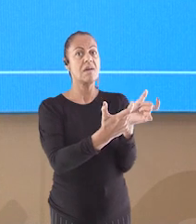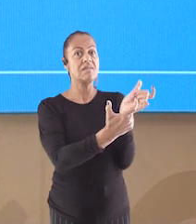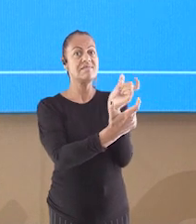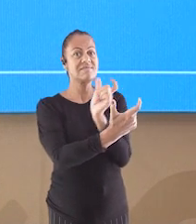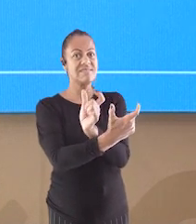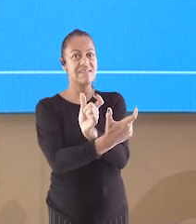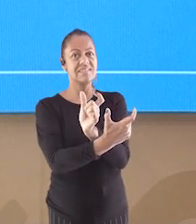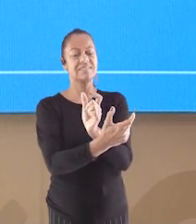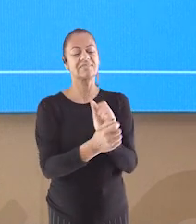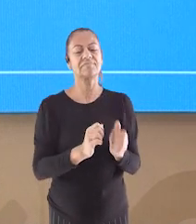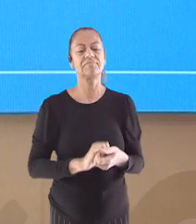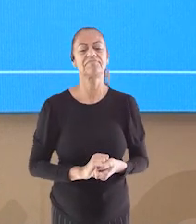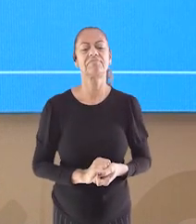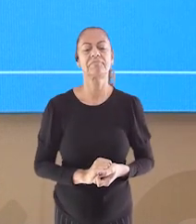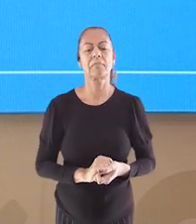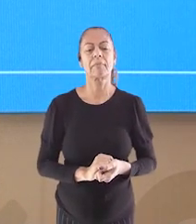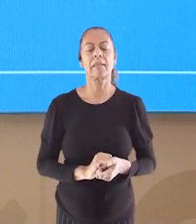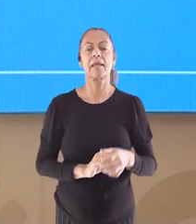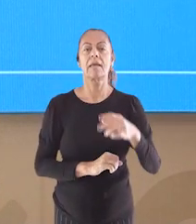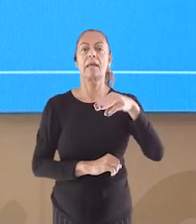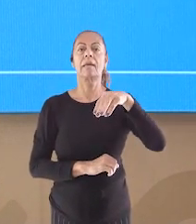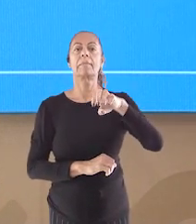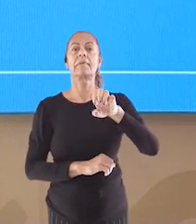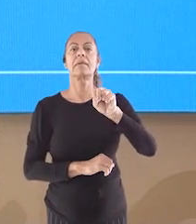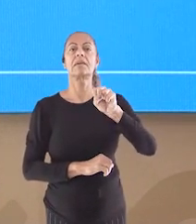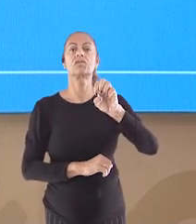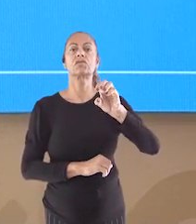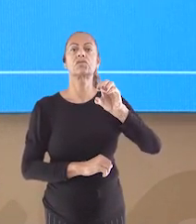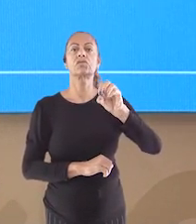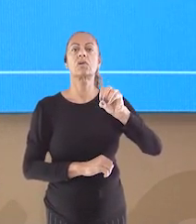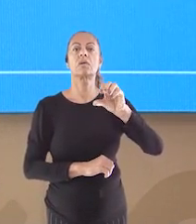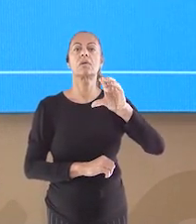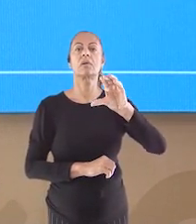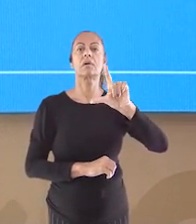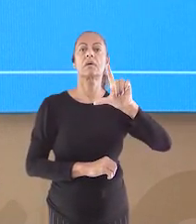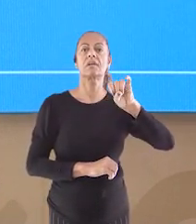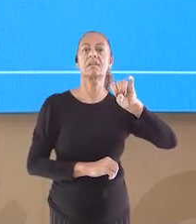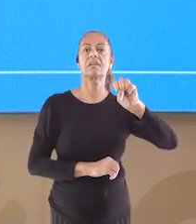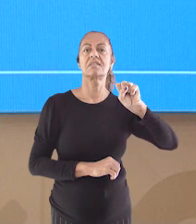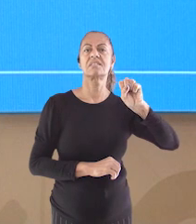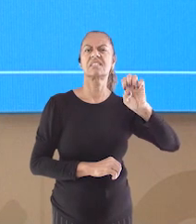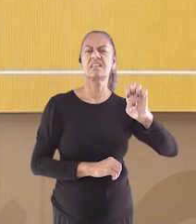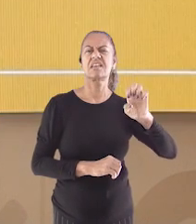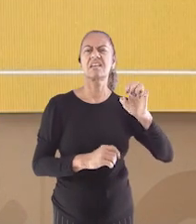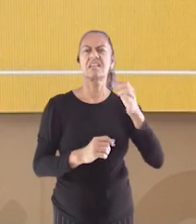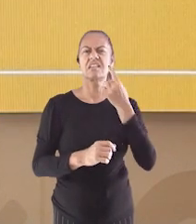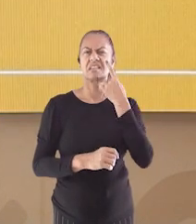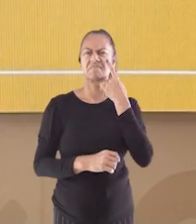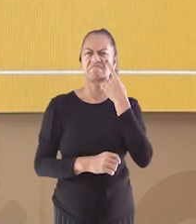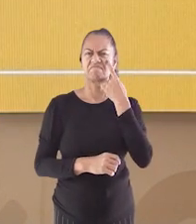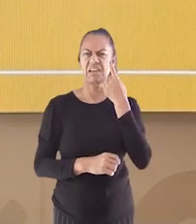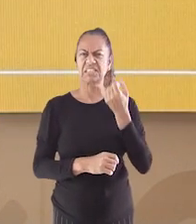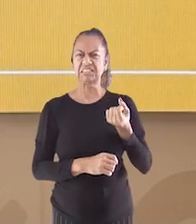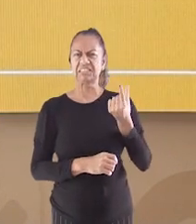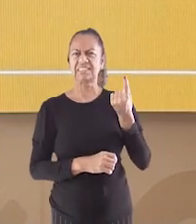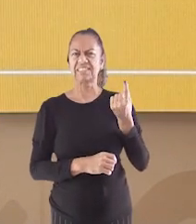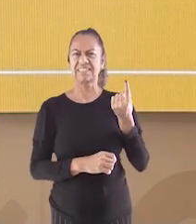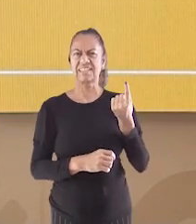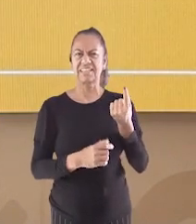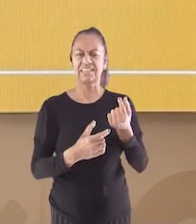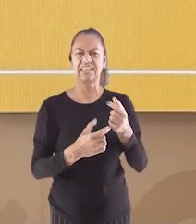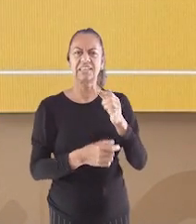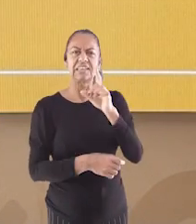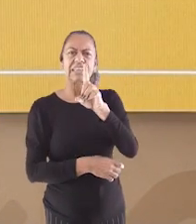o está colocado antes do verbo quero, ok? Já a mesóclise é quando o pronome